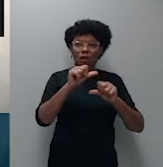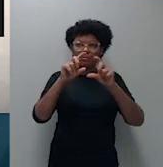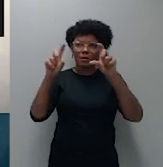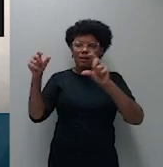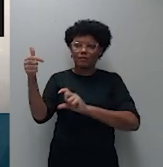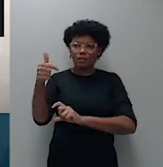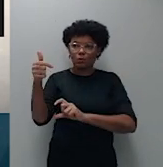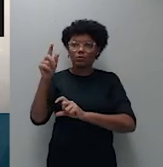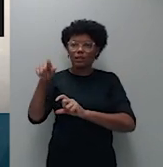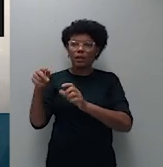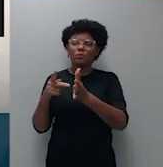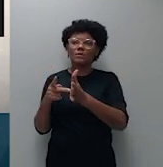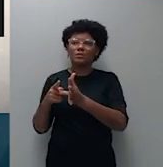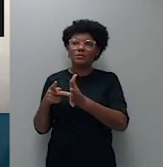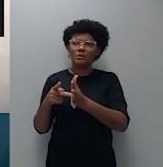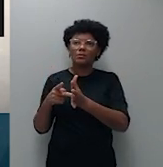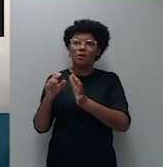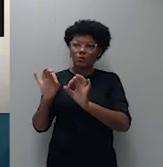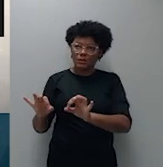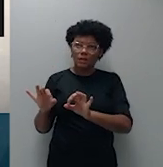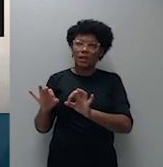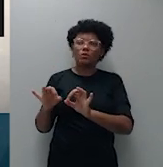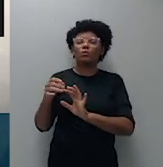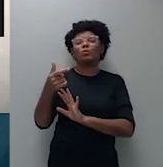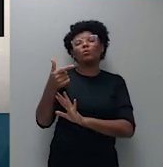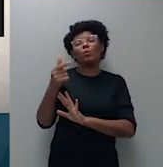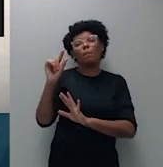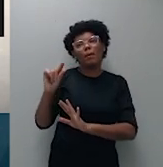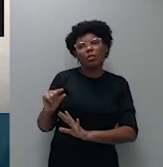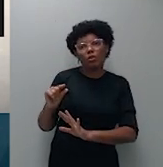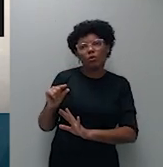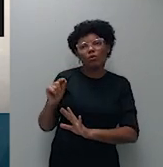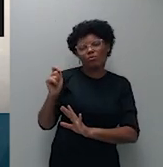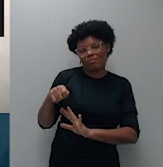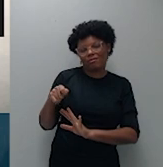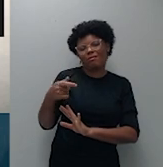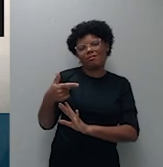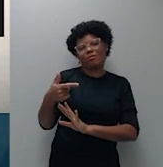segundo O que é o que tá tendo correto o menor valor possível 200.000